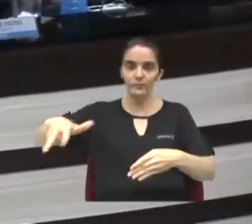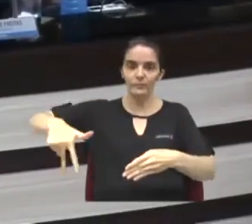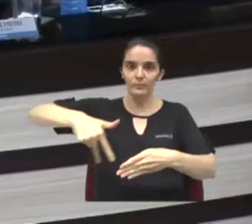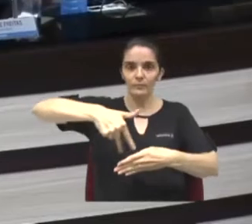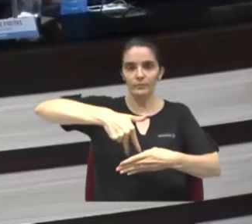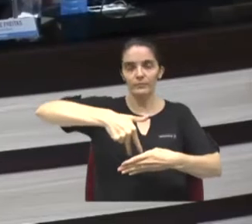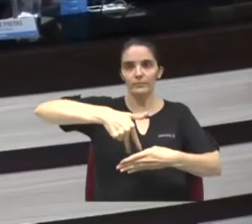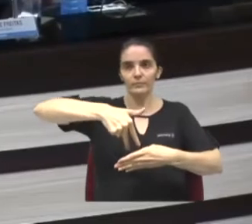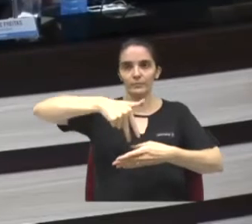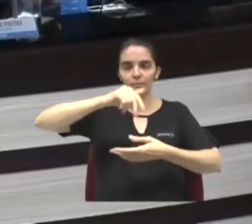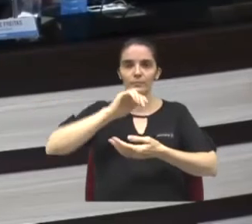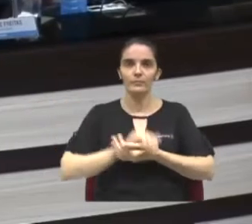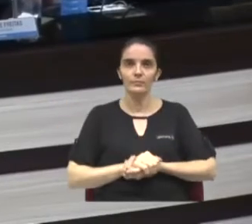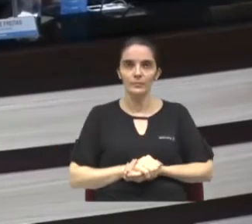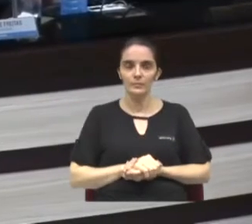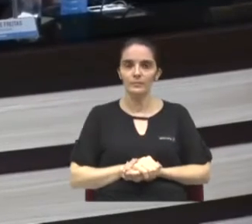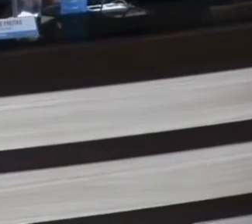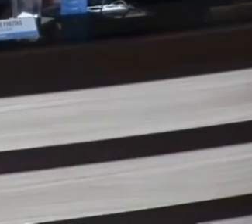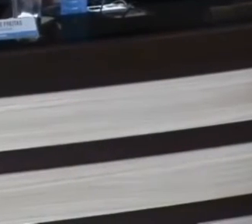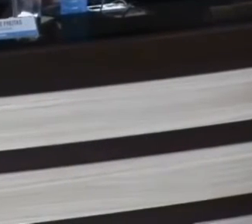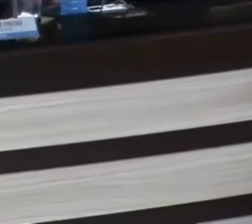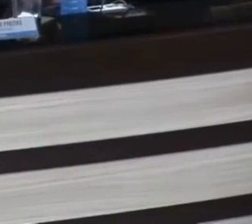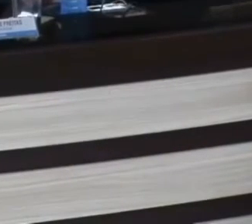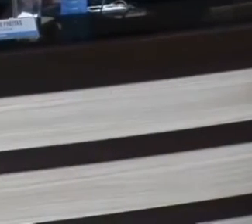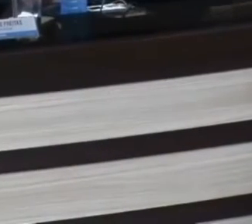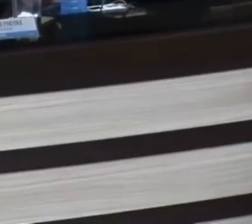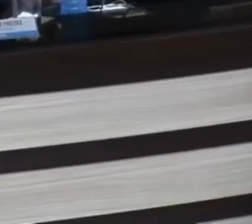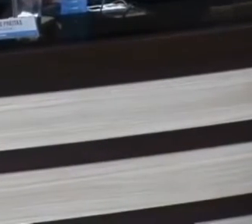a tribuna livre.